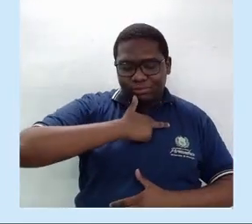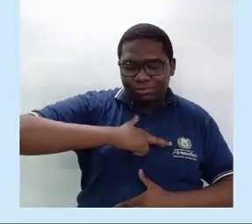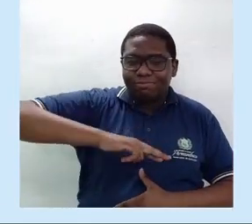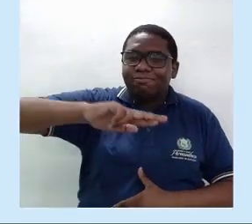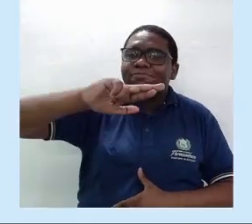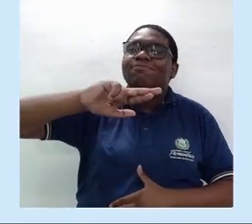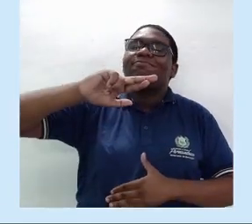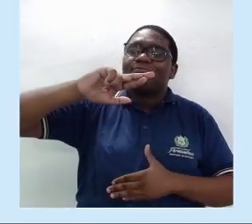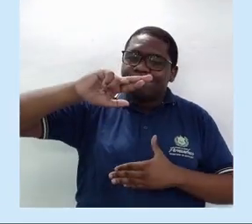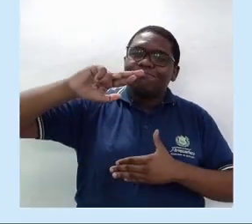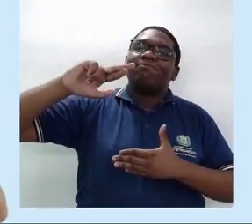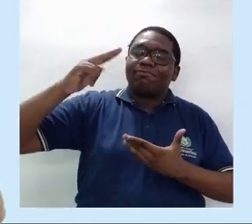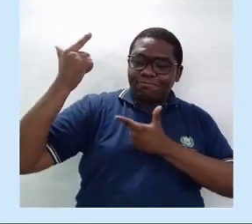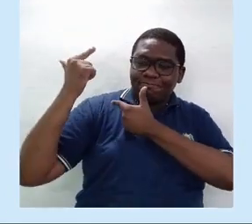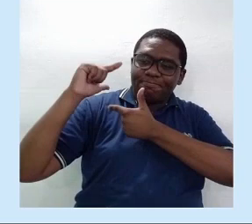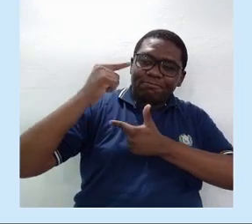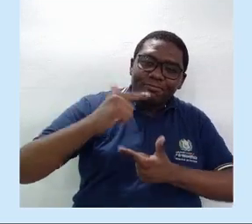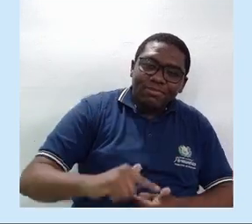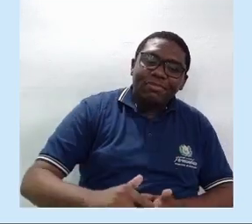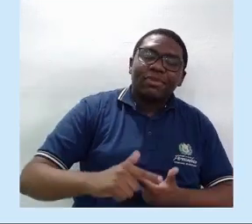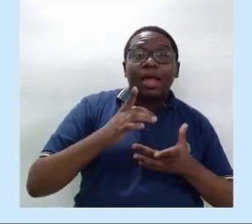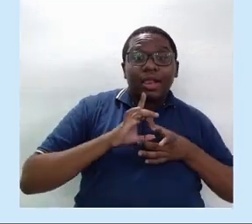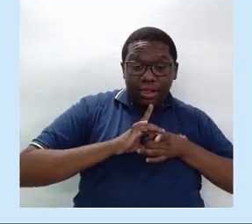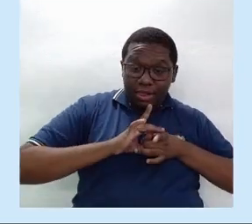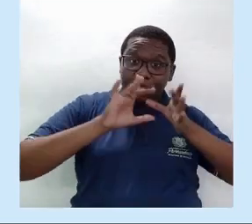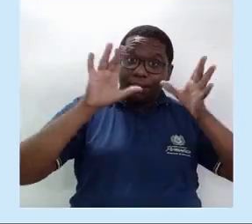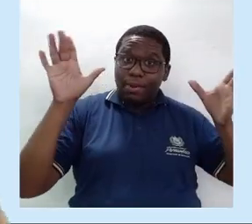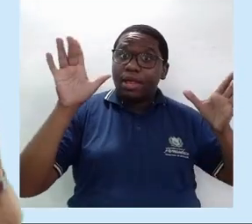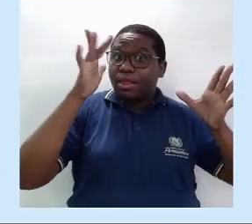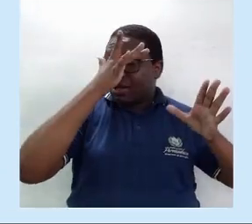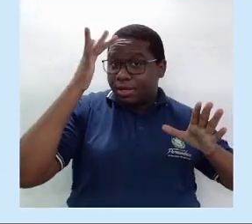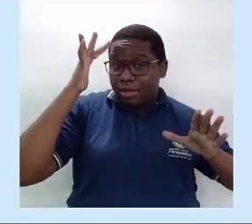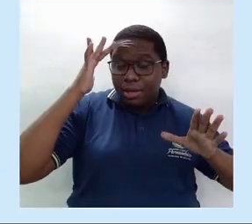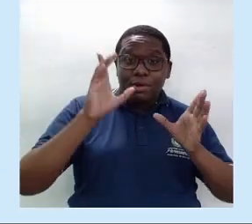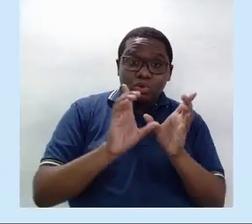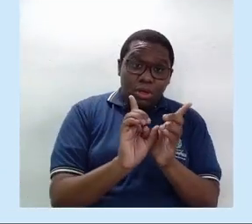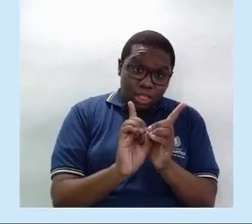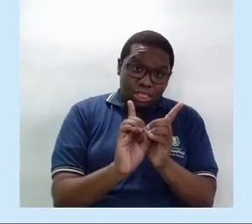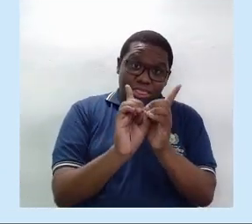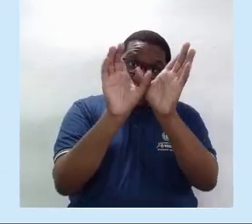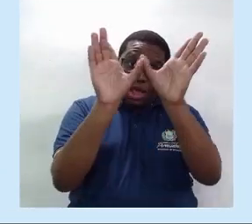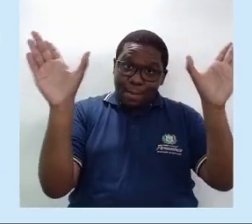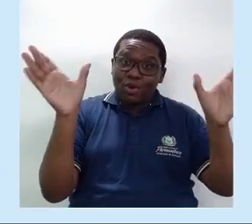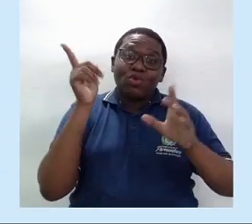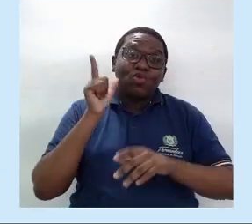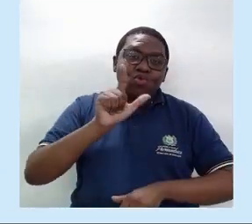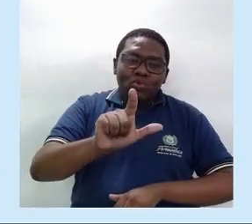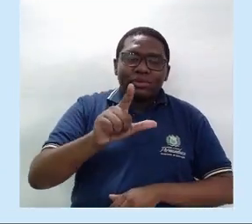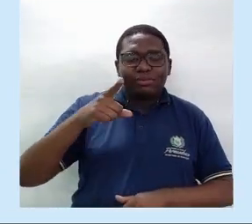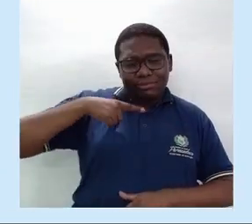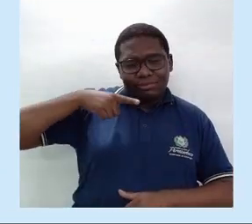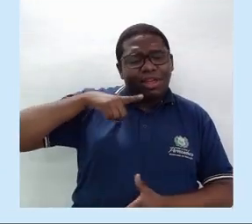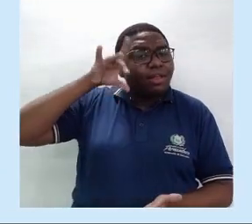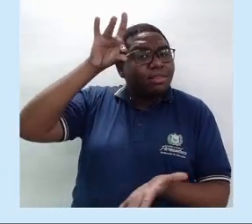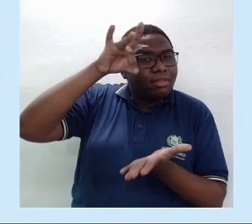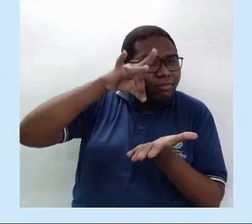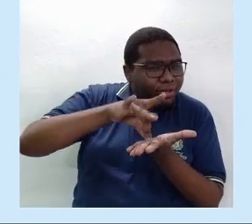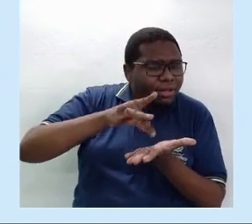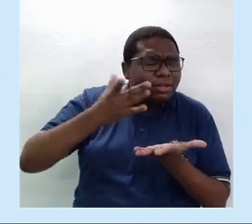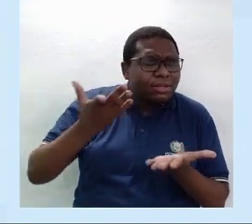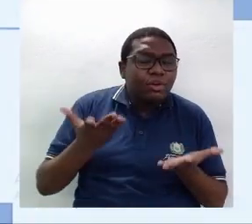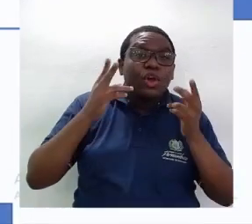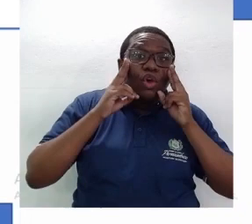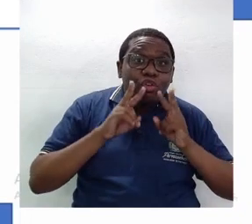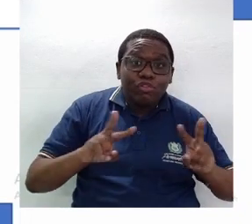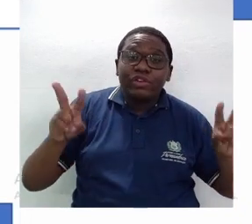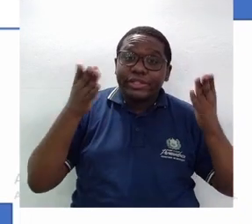a liberdade, o respeito à democracia, certo? Então vamos lá aqui. Olhem, na tela